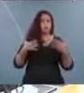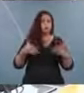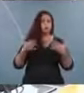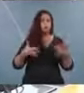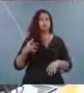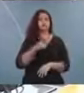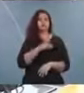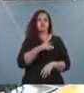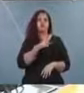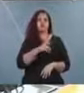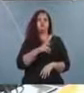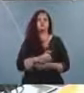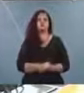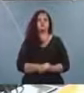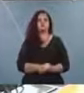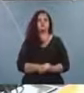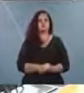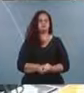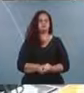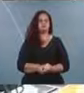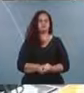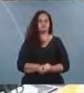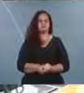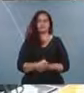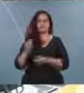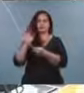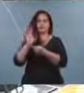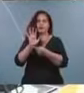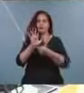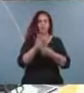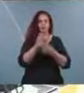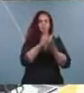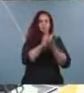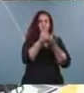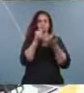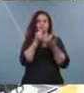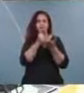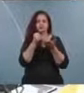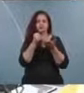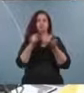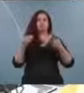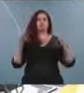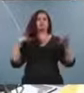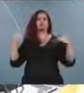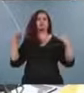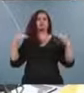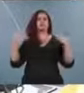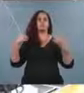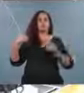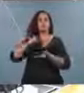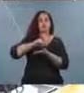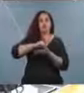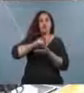como aquele relatado e transmitido por imagens através dos jornais de turistas correndo na praia de Ponta